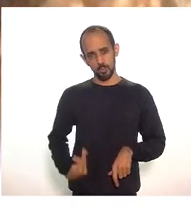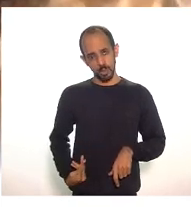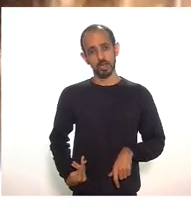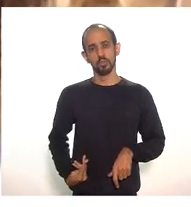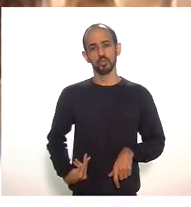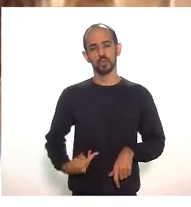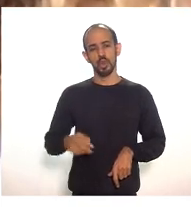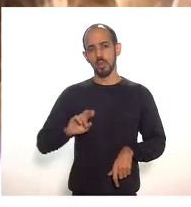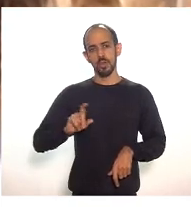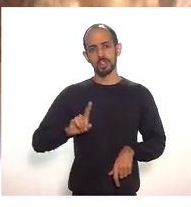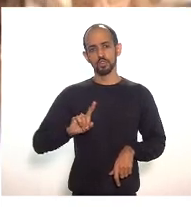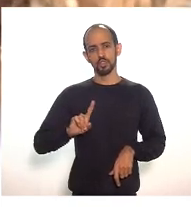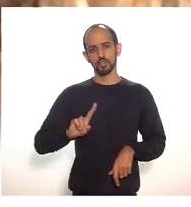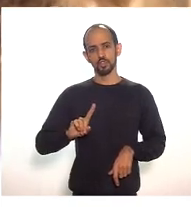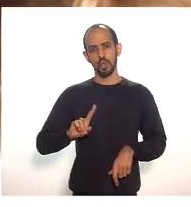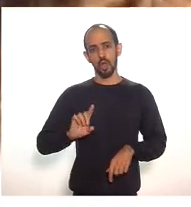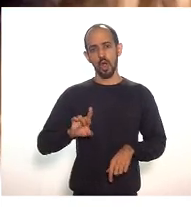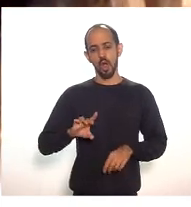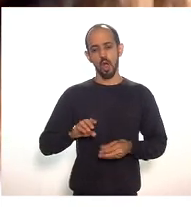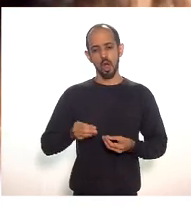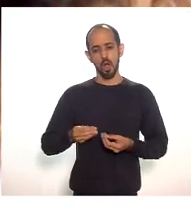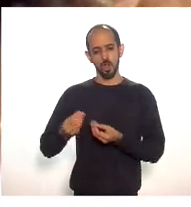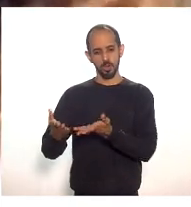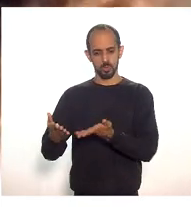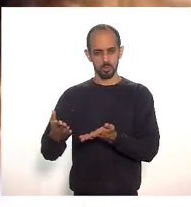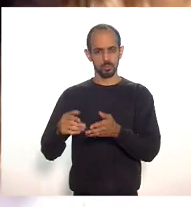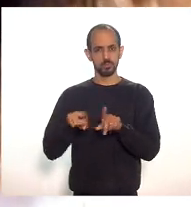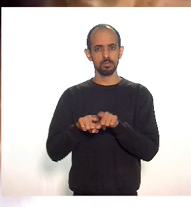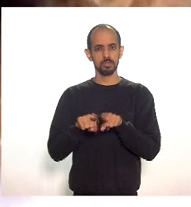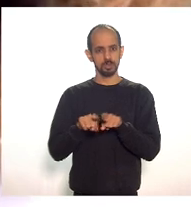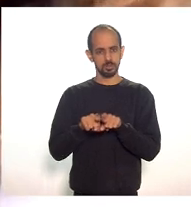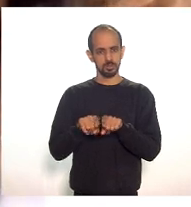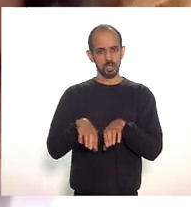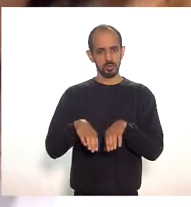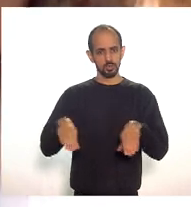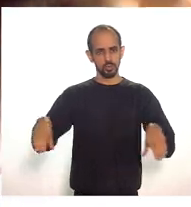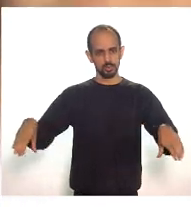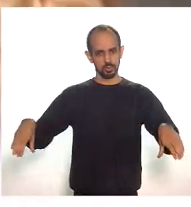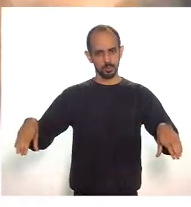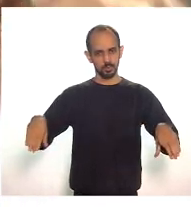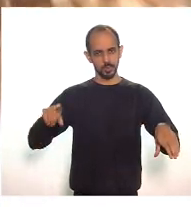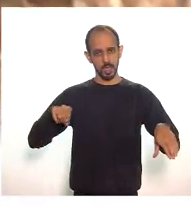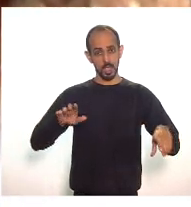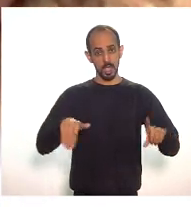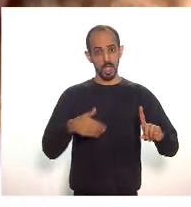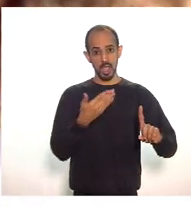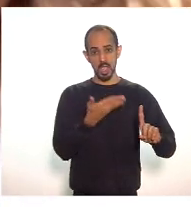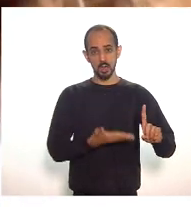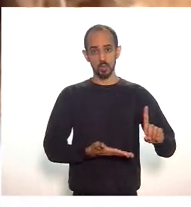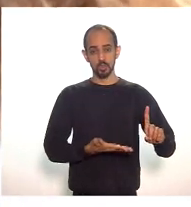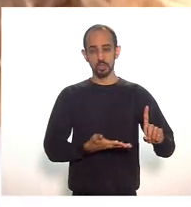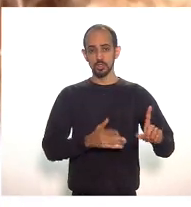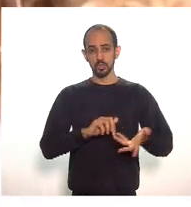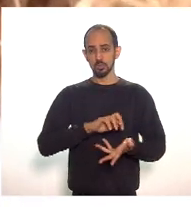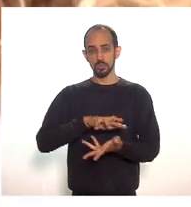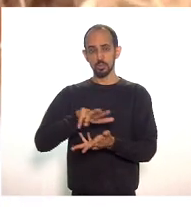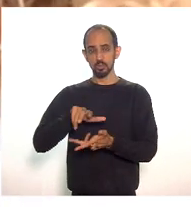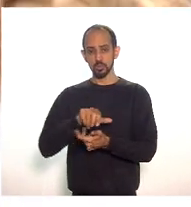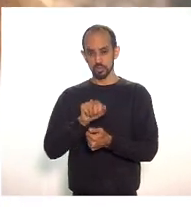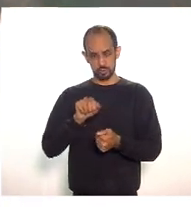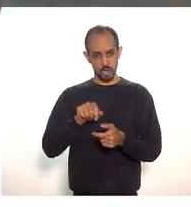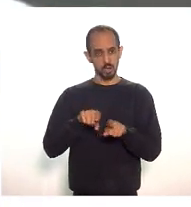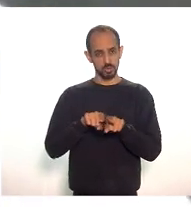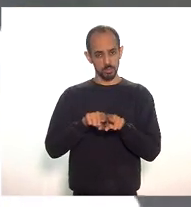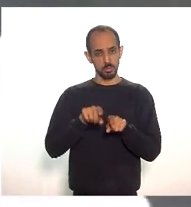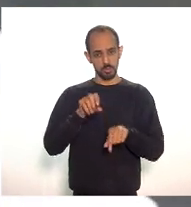só apenas o direito ao abastecimento de água mas dá O saneamento direito humano reconhecido amplamente mundialmente inclusive